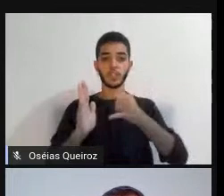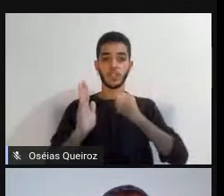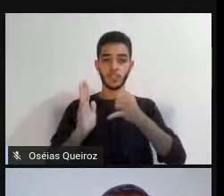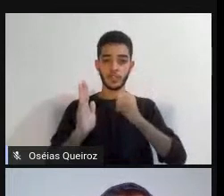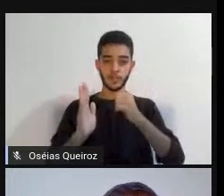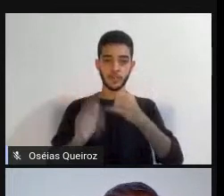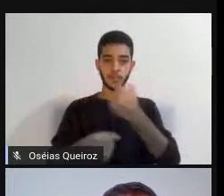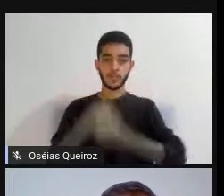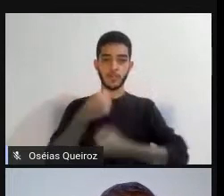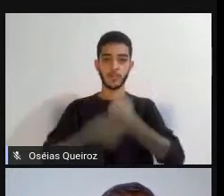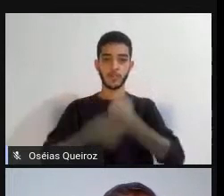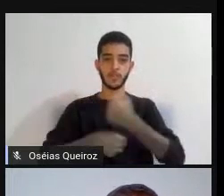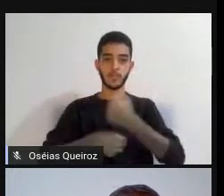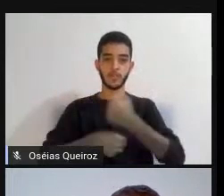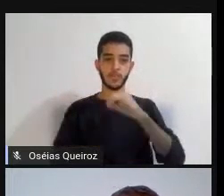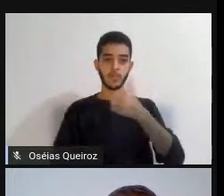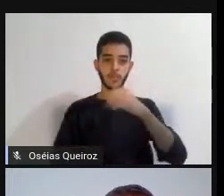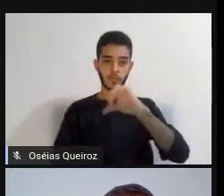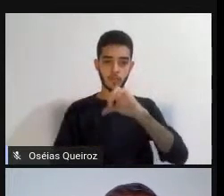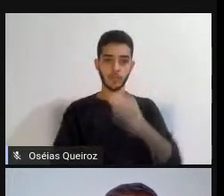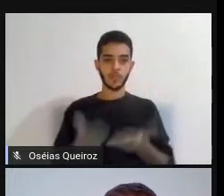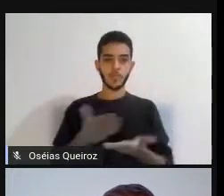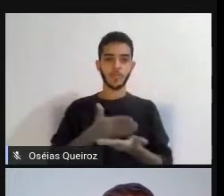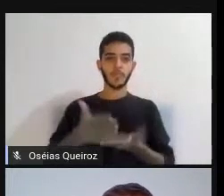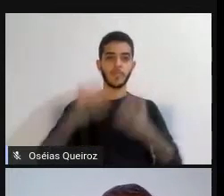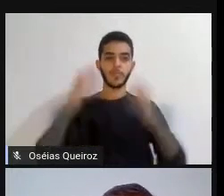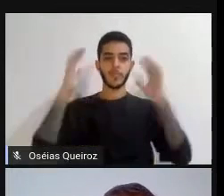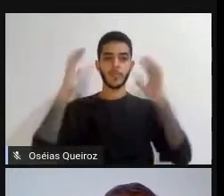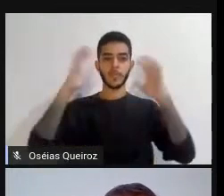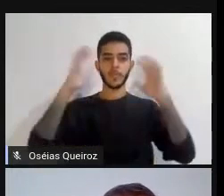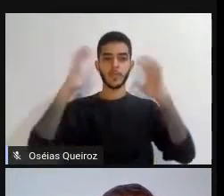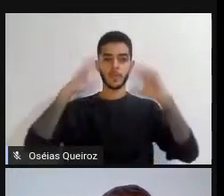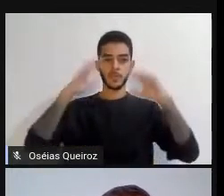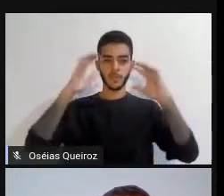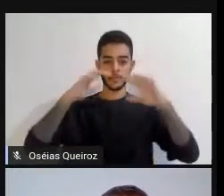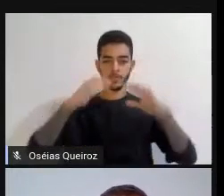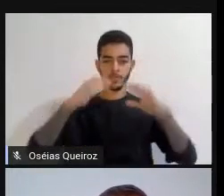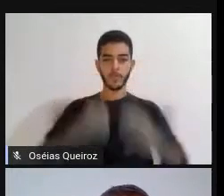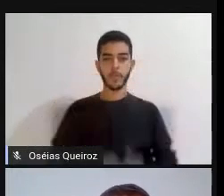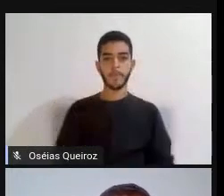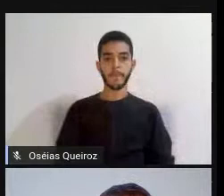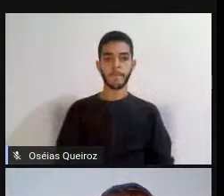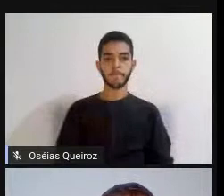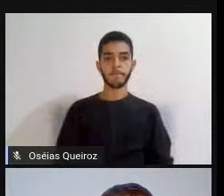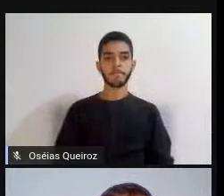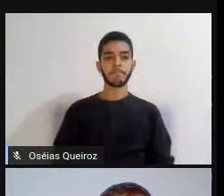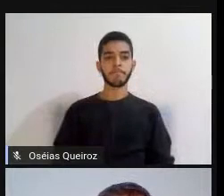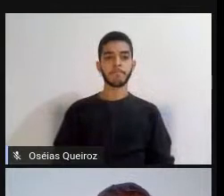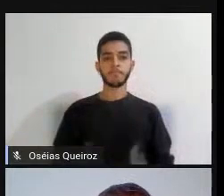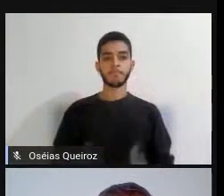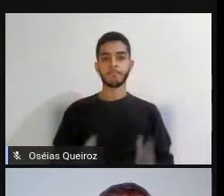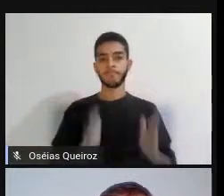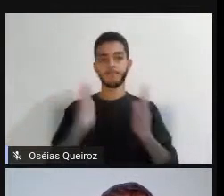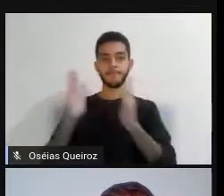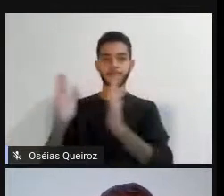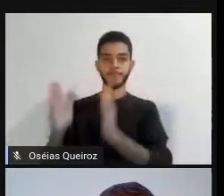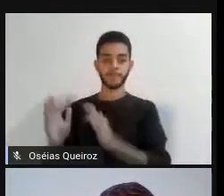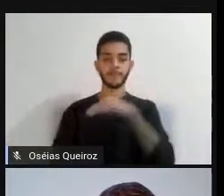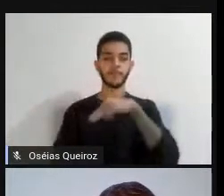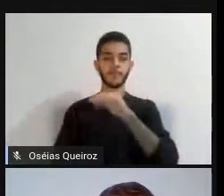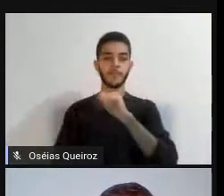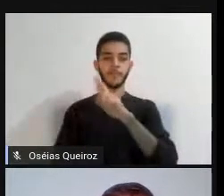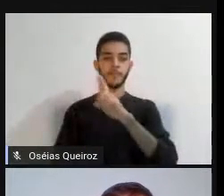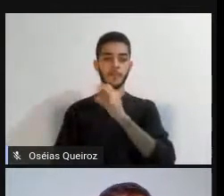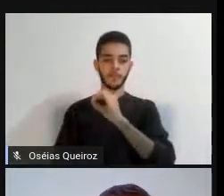que iniciam as chuvas, ou seja, o regime pluviométrico é muito maior. E realizamos esse estudo em uma única área, em um